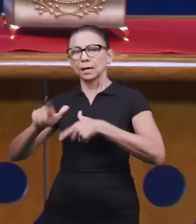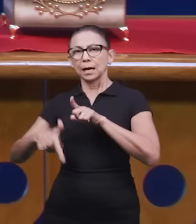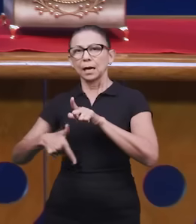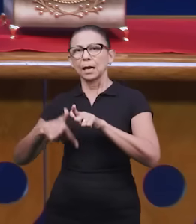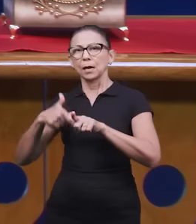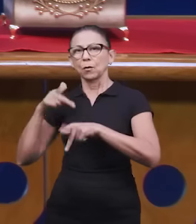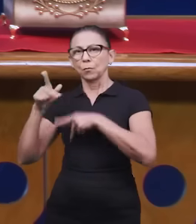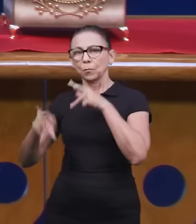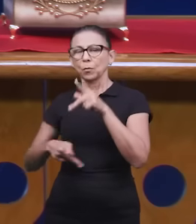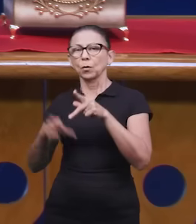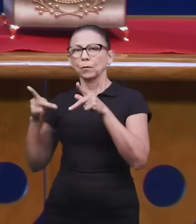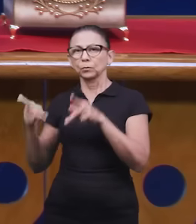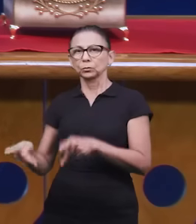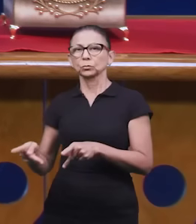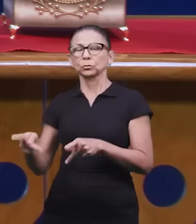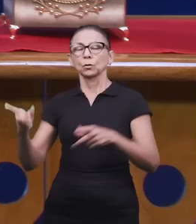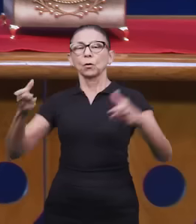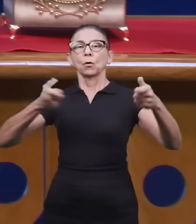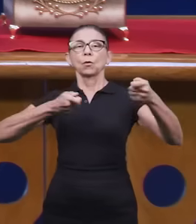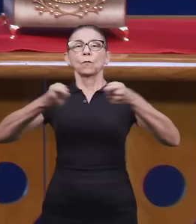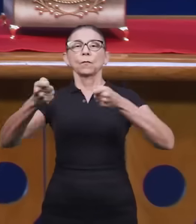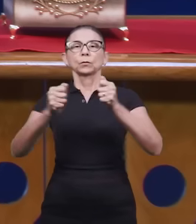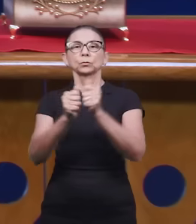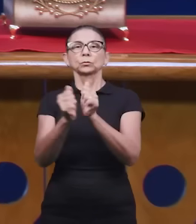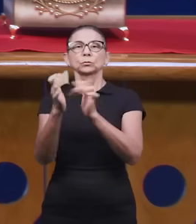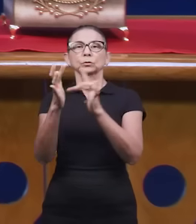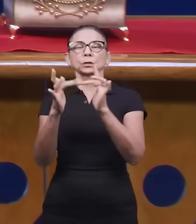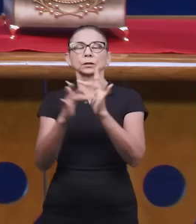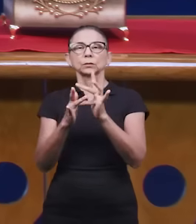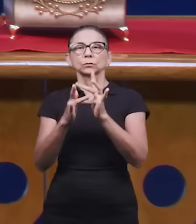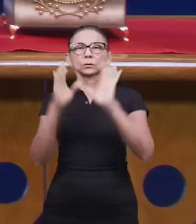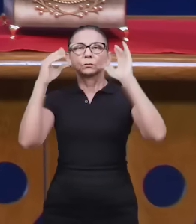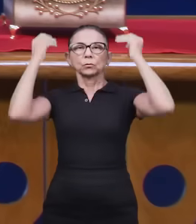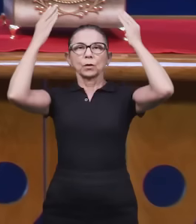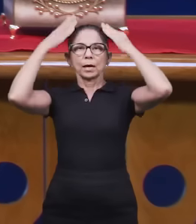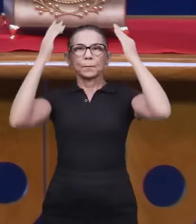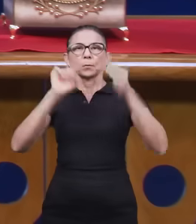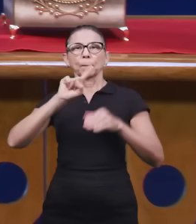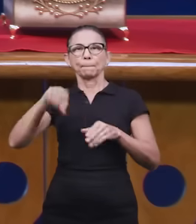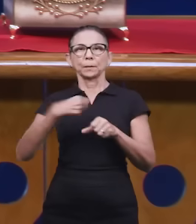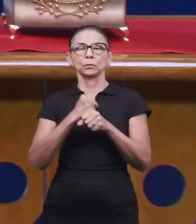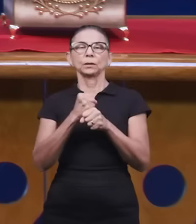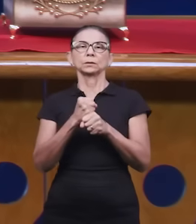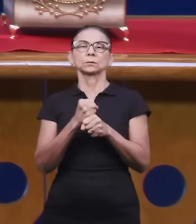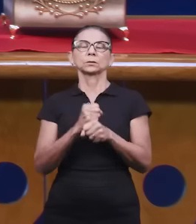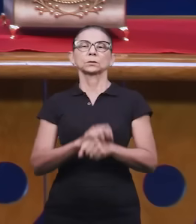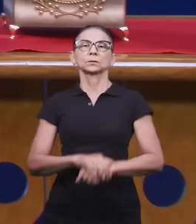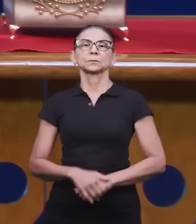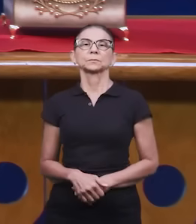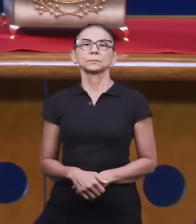e reinarão com o rei Jesus por 1000 anos. Meus irmãos,